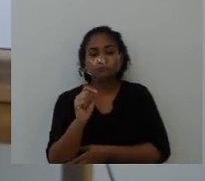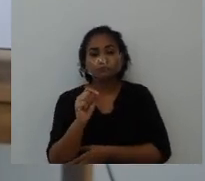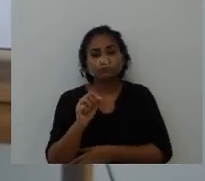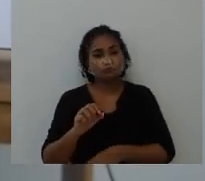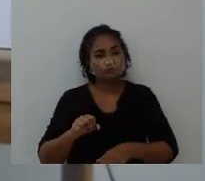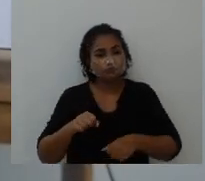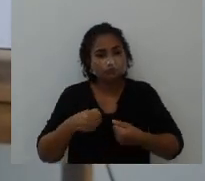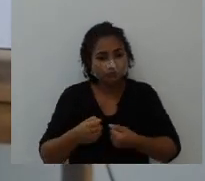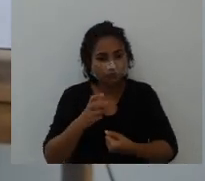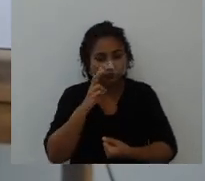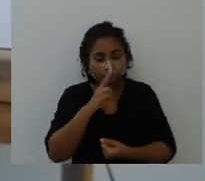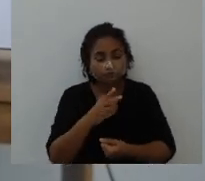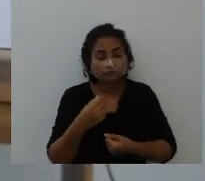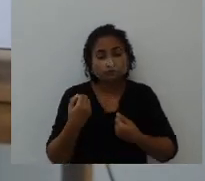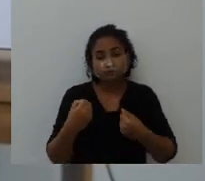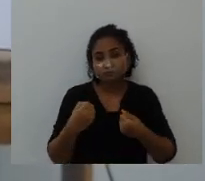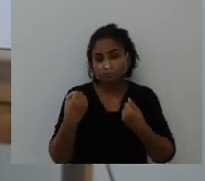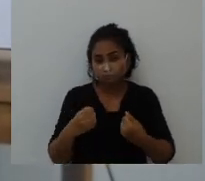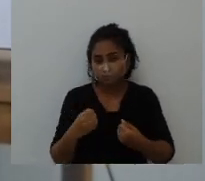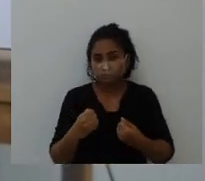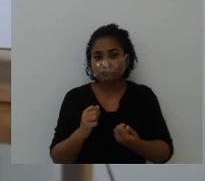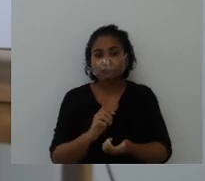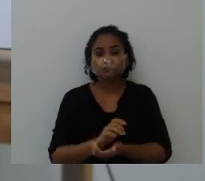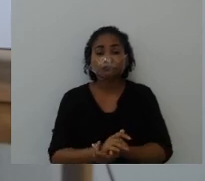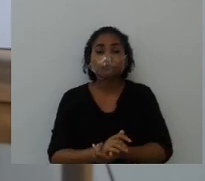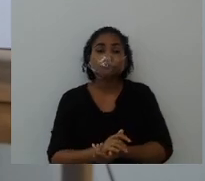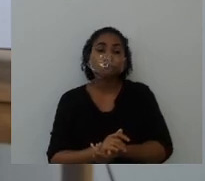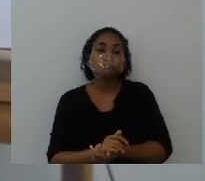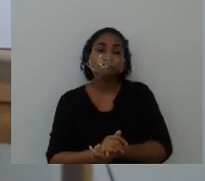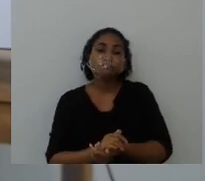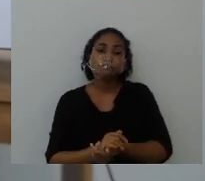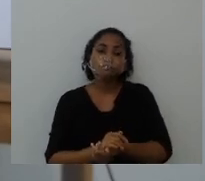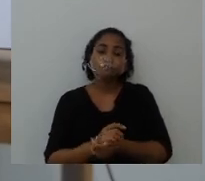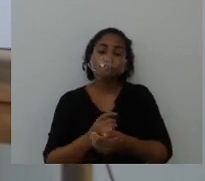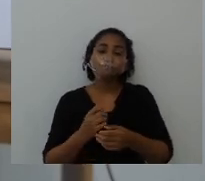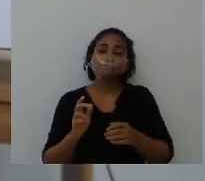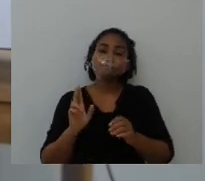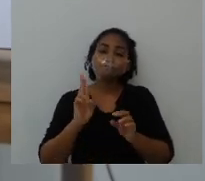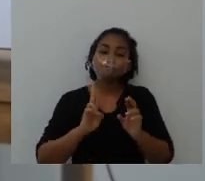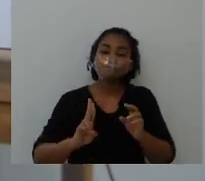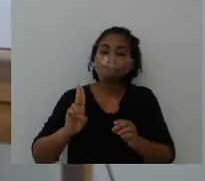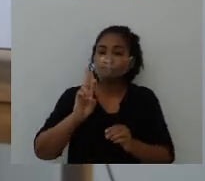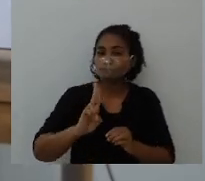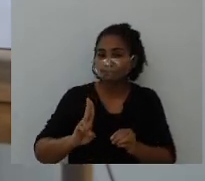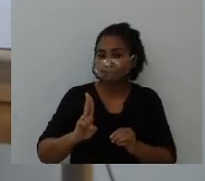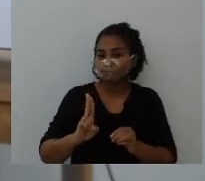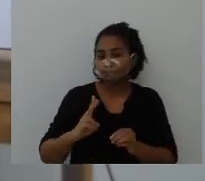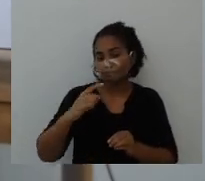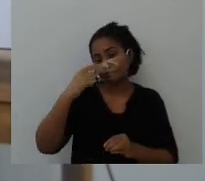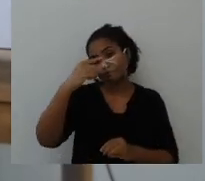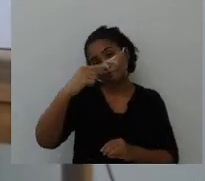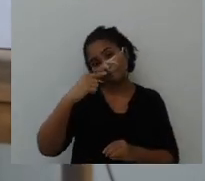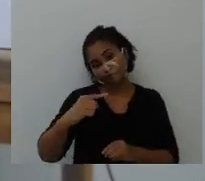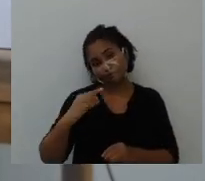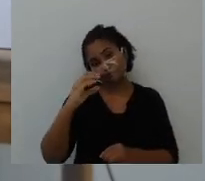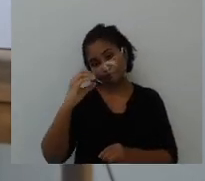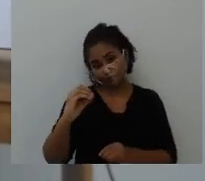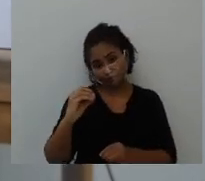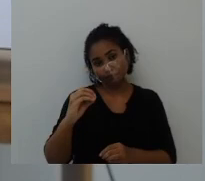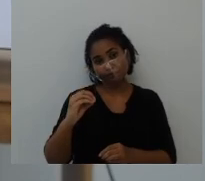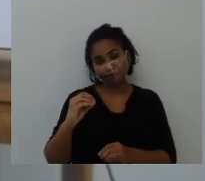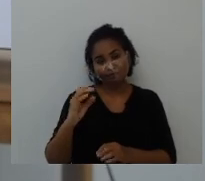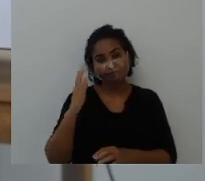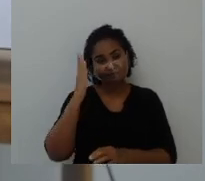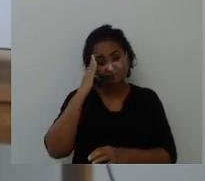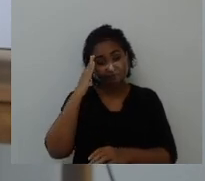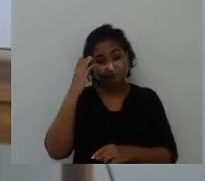que você tem aí, ó, a força que eu estou colocando no sistema, ela seja igual a zero. Então, eu tenho que fazer com